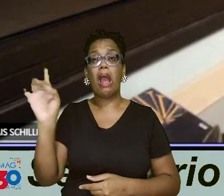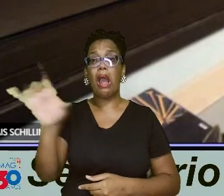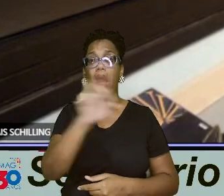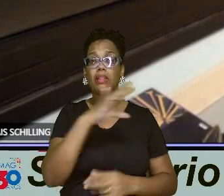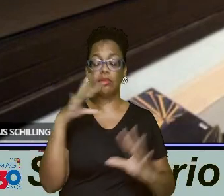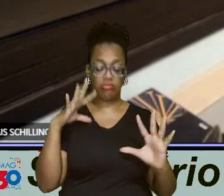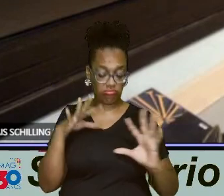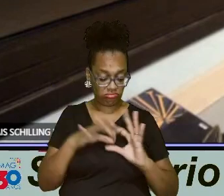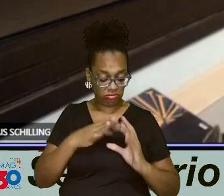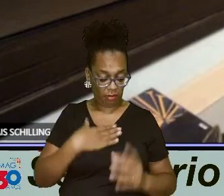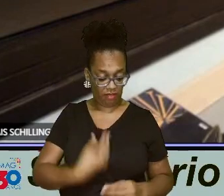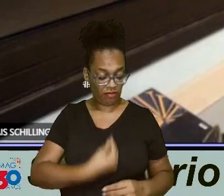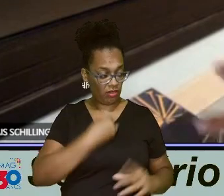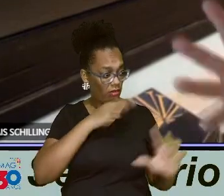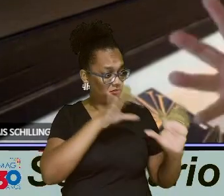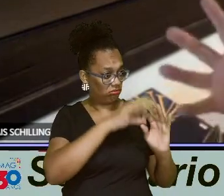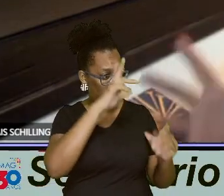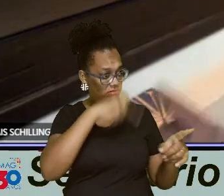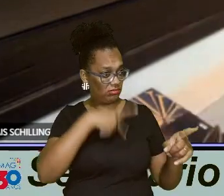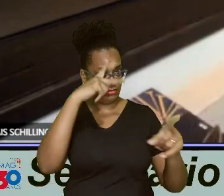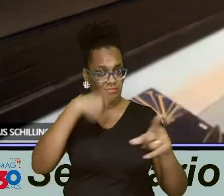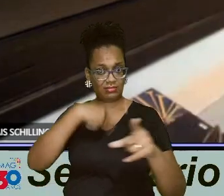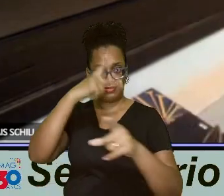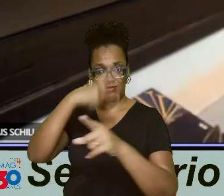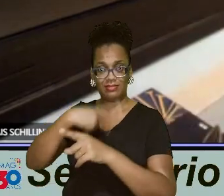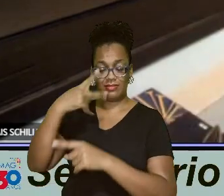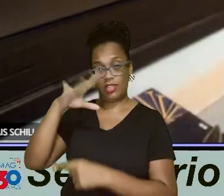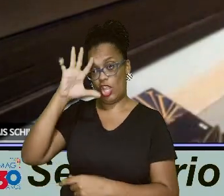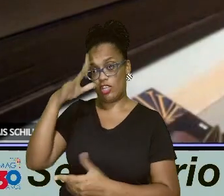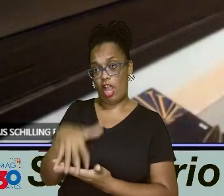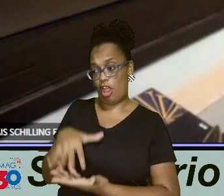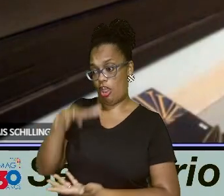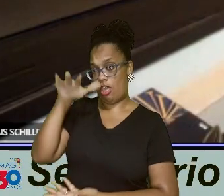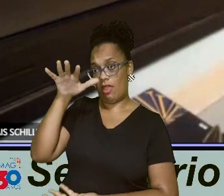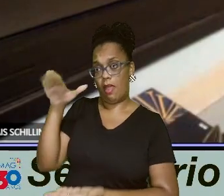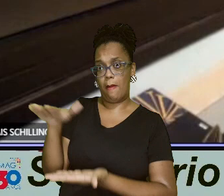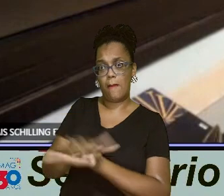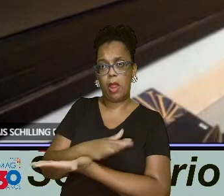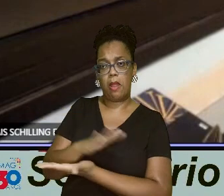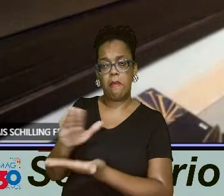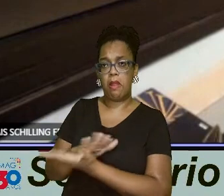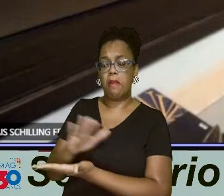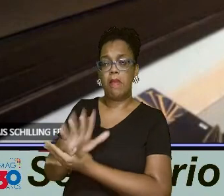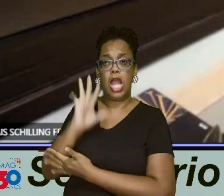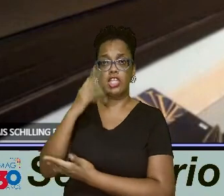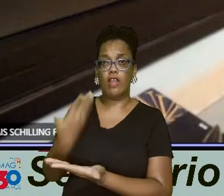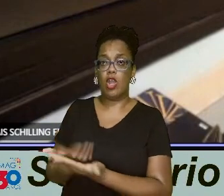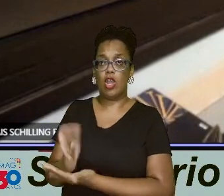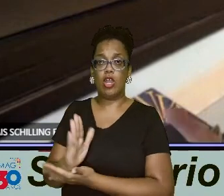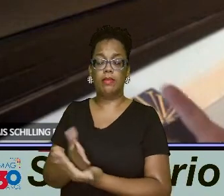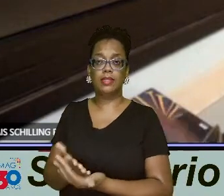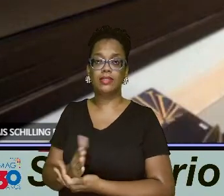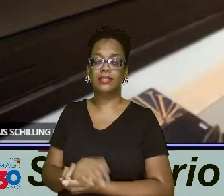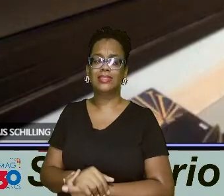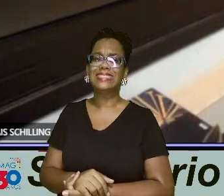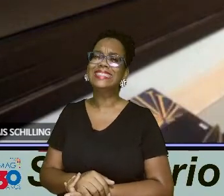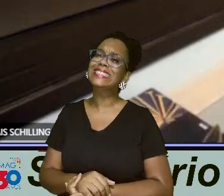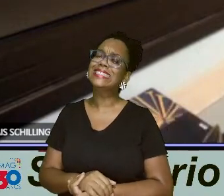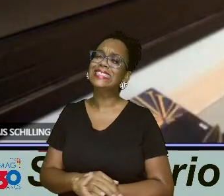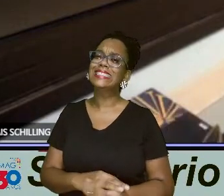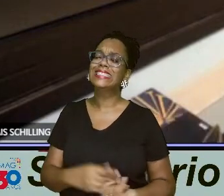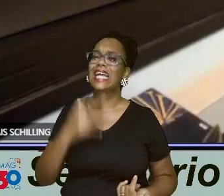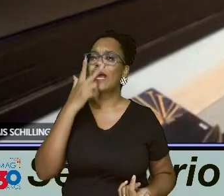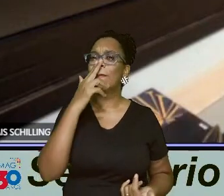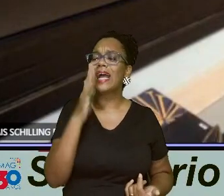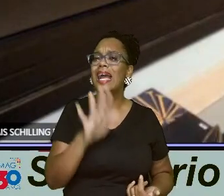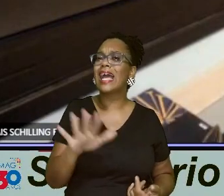contexto e diz assim, eu preciso resolver essa quantidade de processos, essa tonelada de processos está me incomodando. E me parece que esse julgado, ele